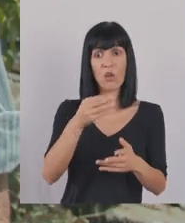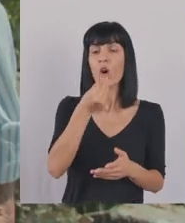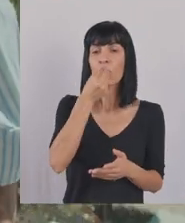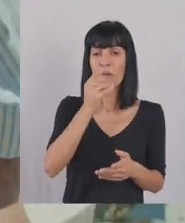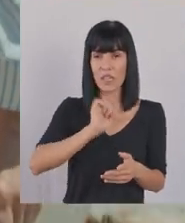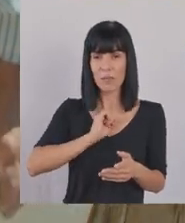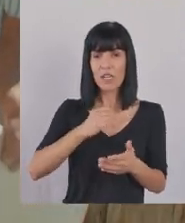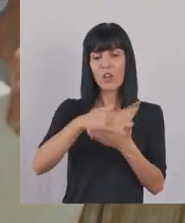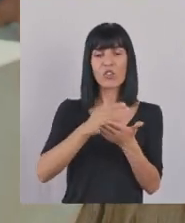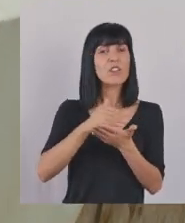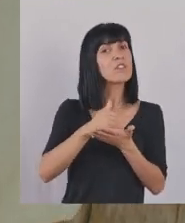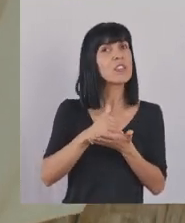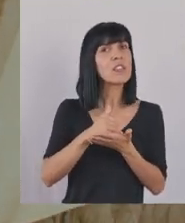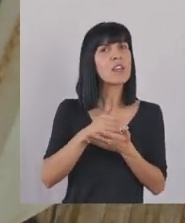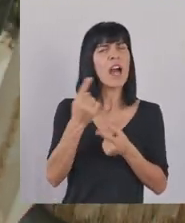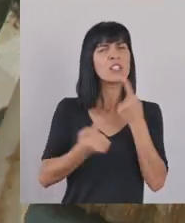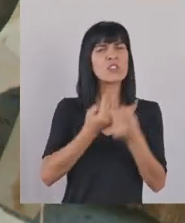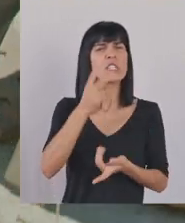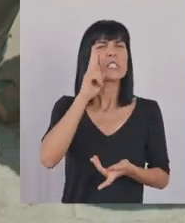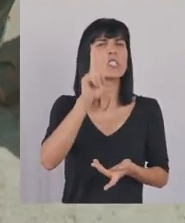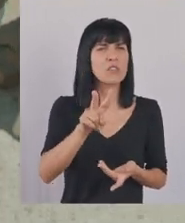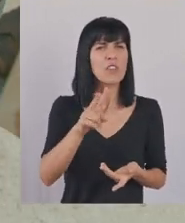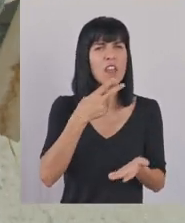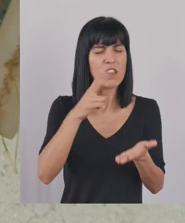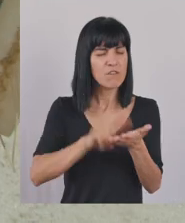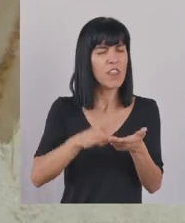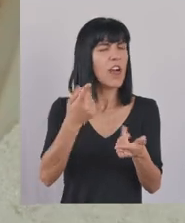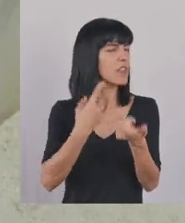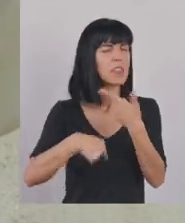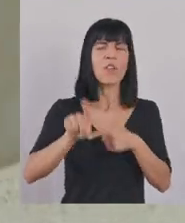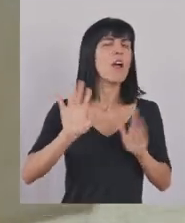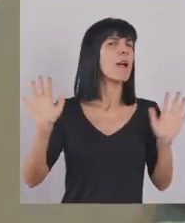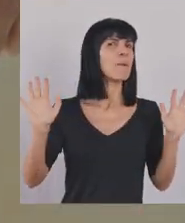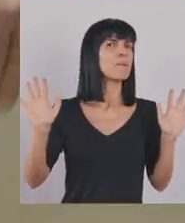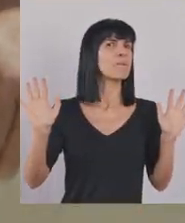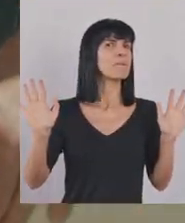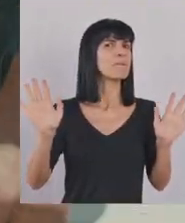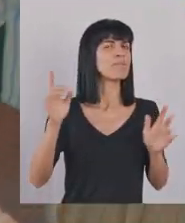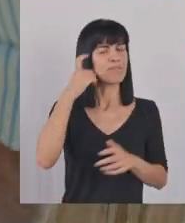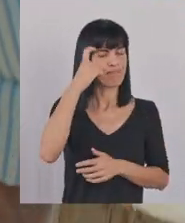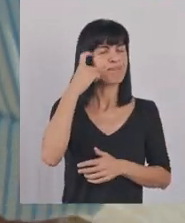Acredito. Pode acreditar. Nem tudo o que reluz é ouro, amigo. Está escrito.